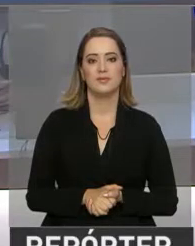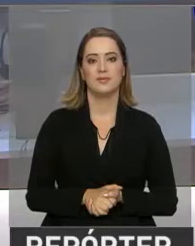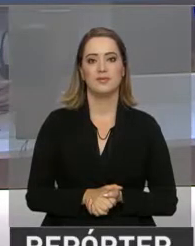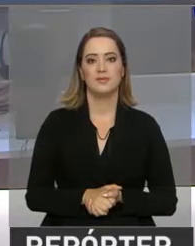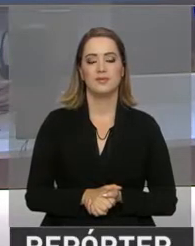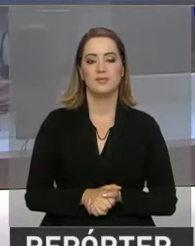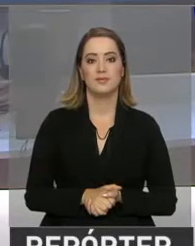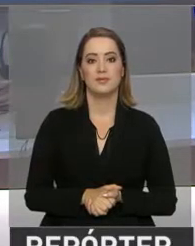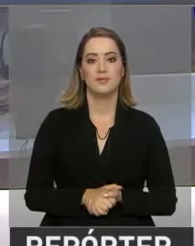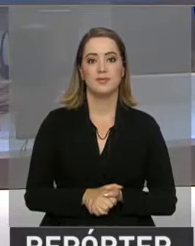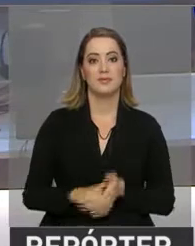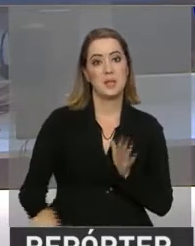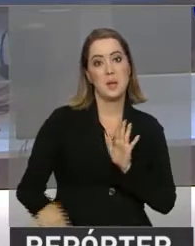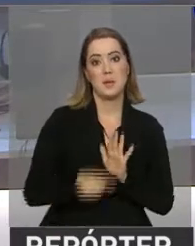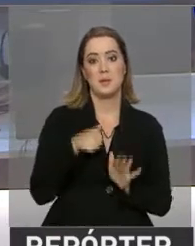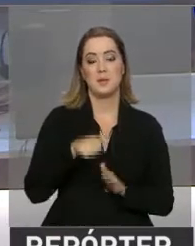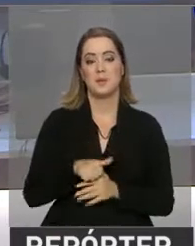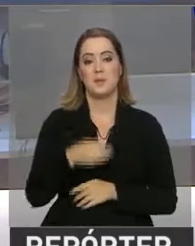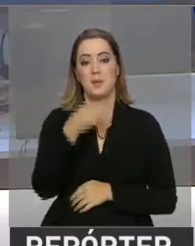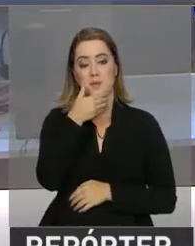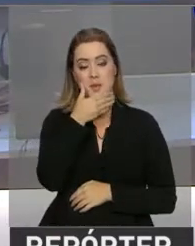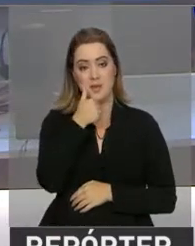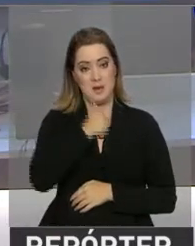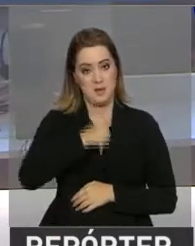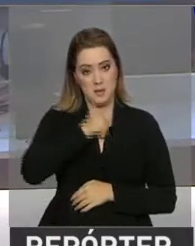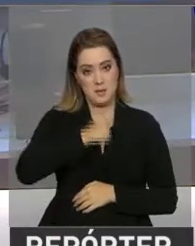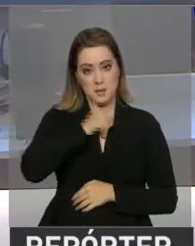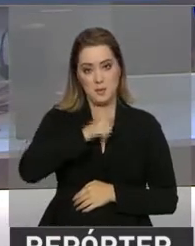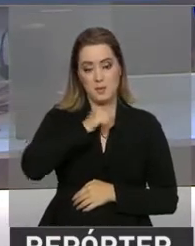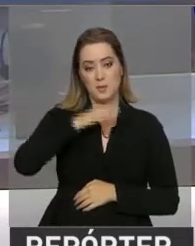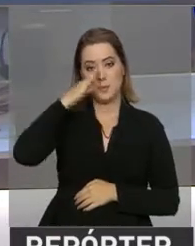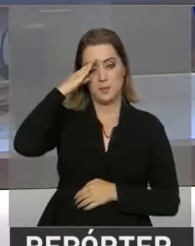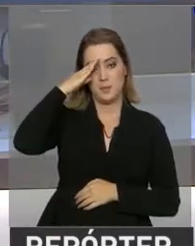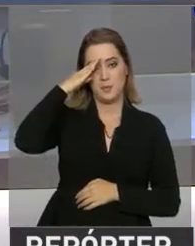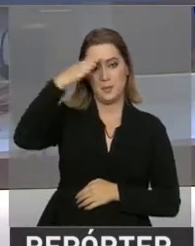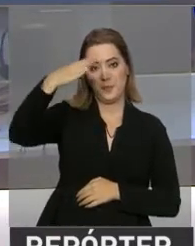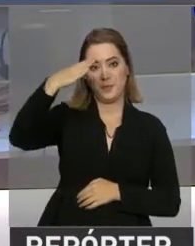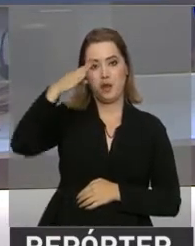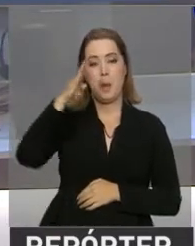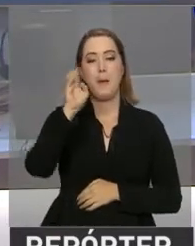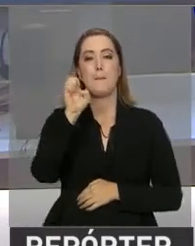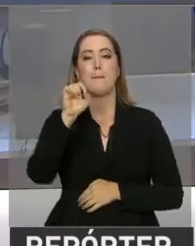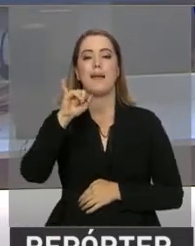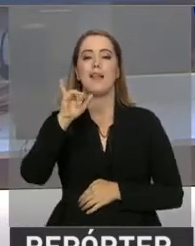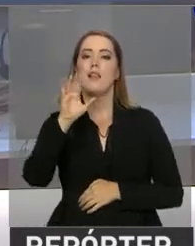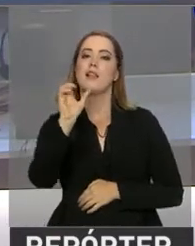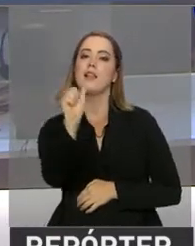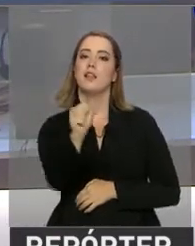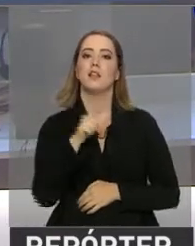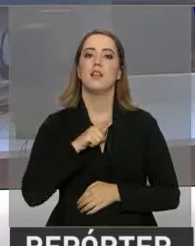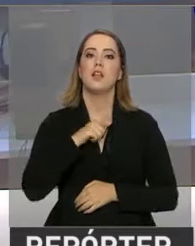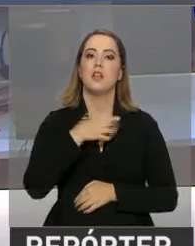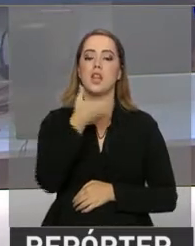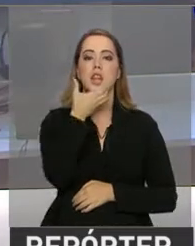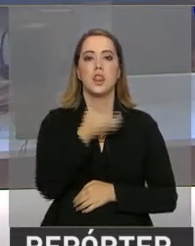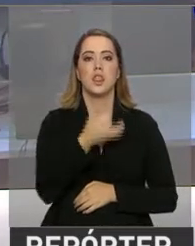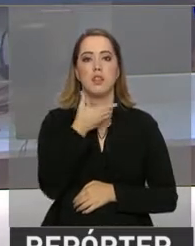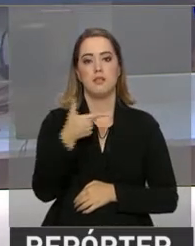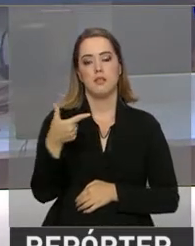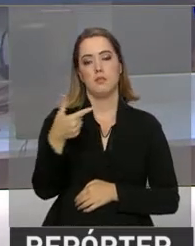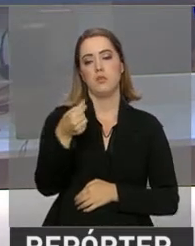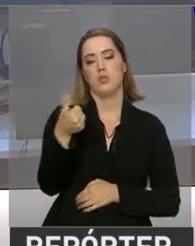quiserem as primeiras aspirantes oficiais da área bélica do exército brasileiro se formam em dezembro de